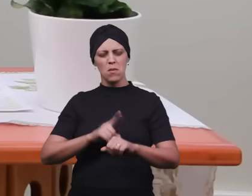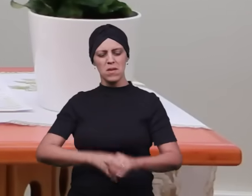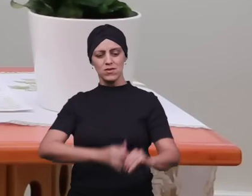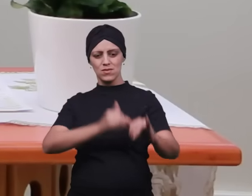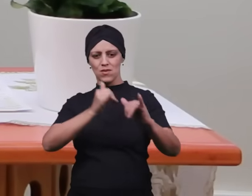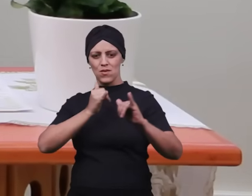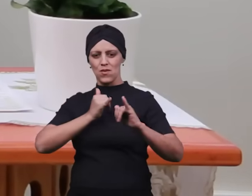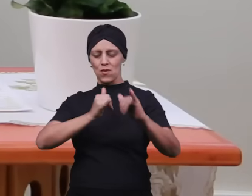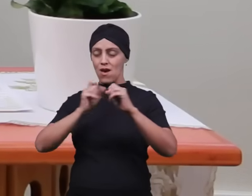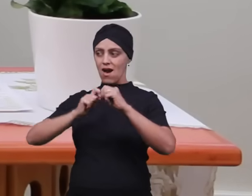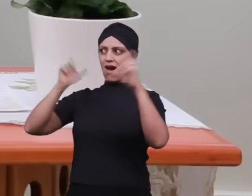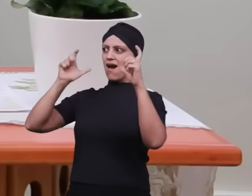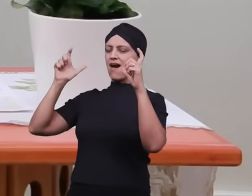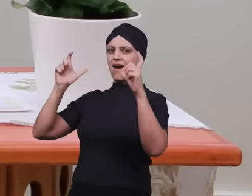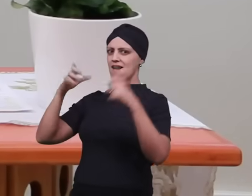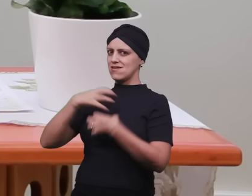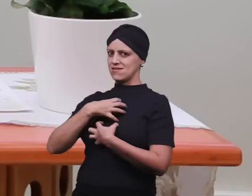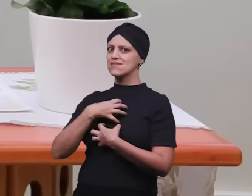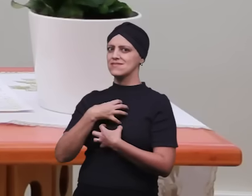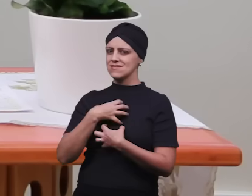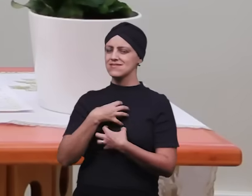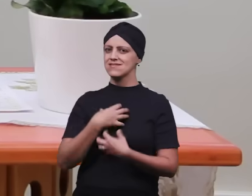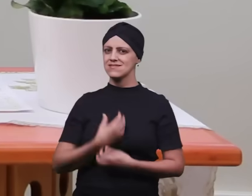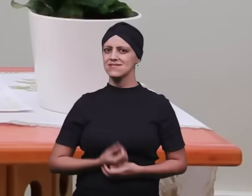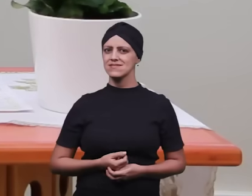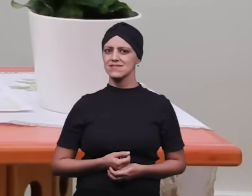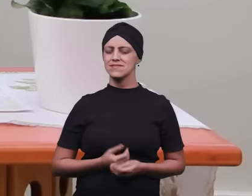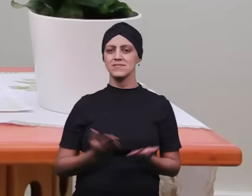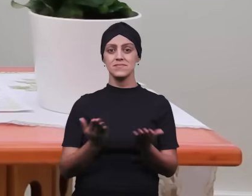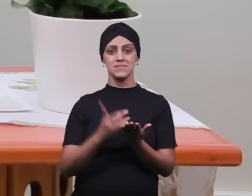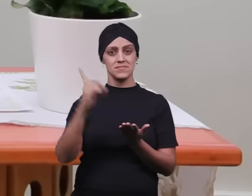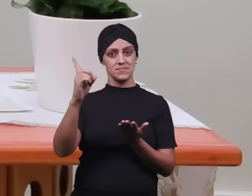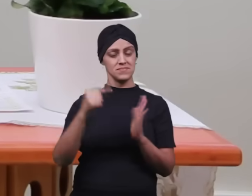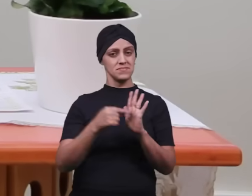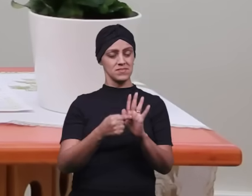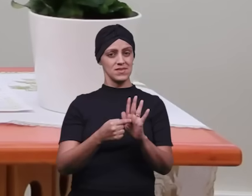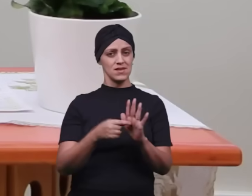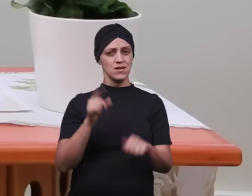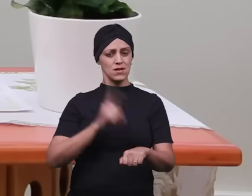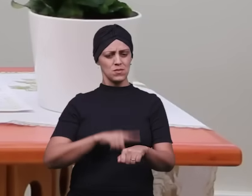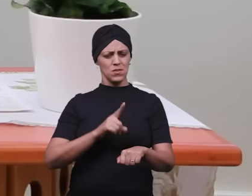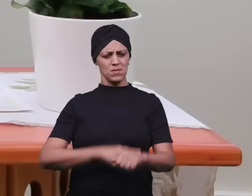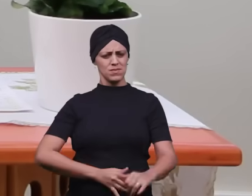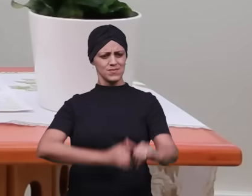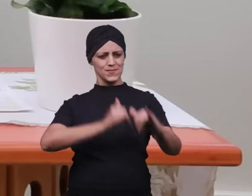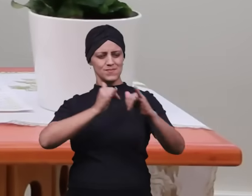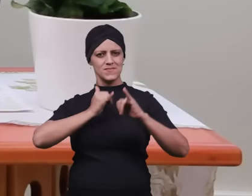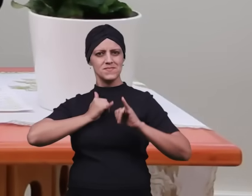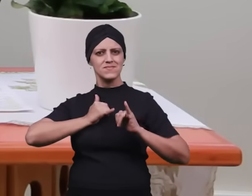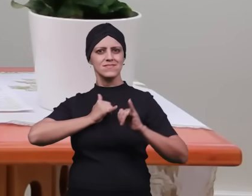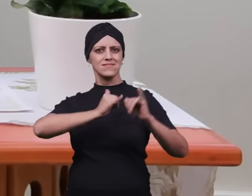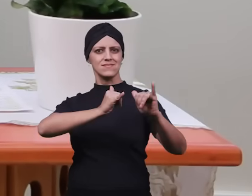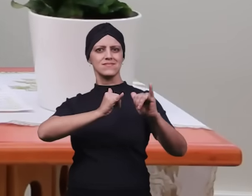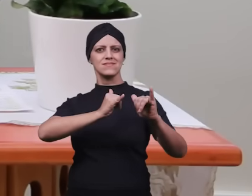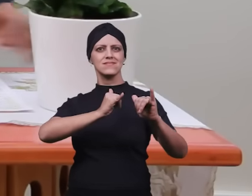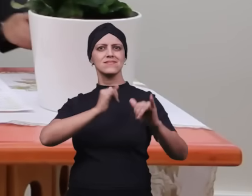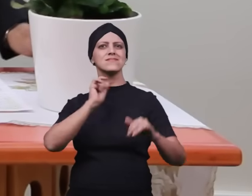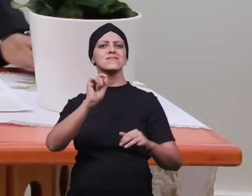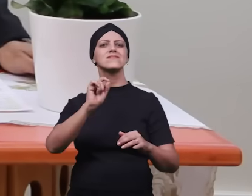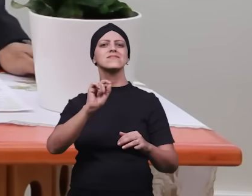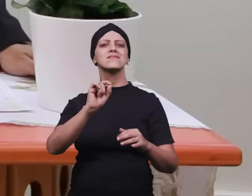trombeta. E a palavra do Senhor diz assim que quando essa trombeta tocasse,